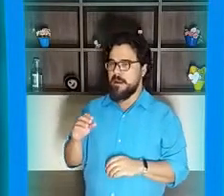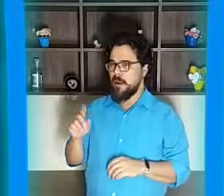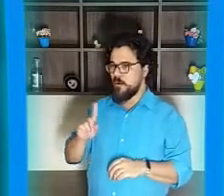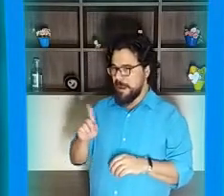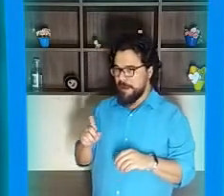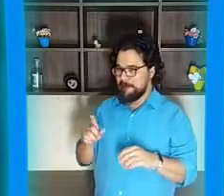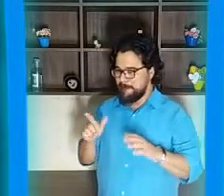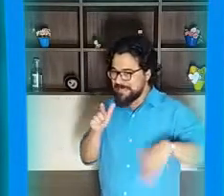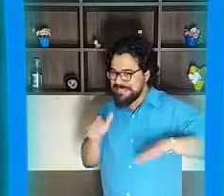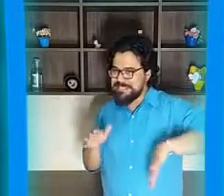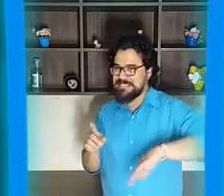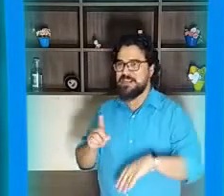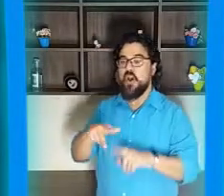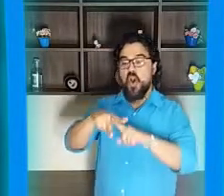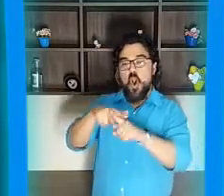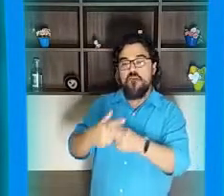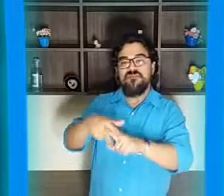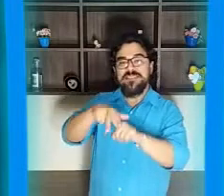esse sotaque.